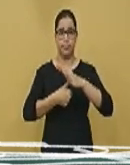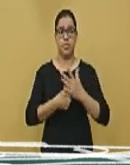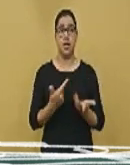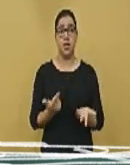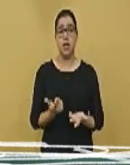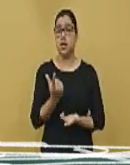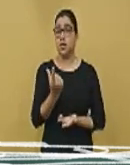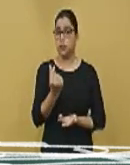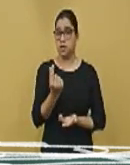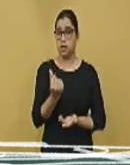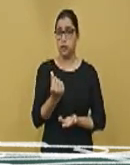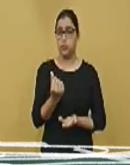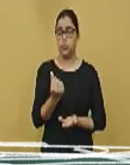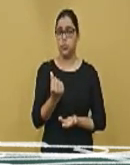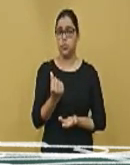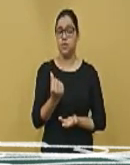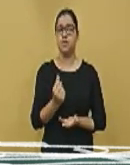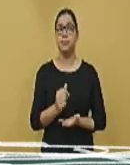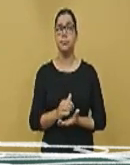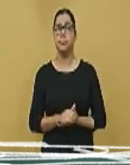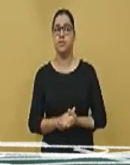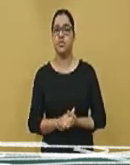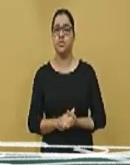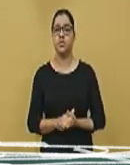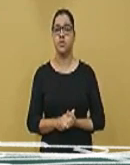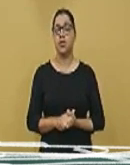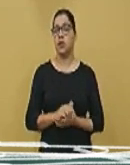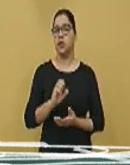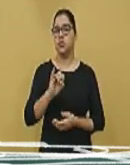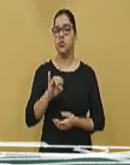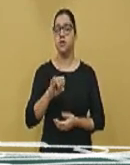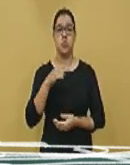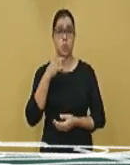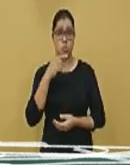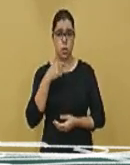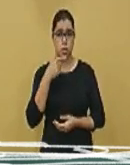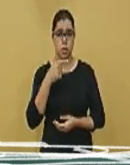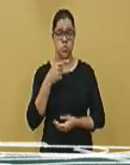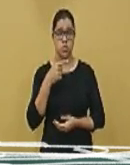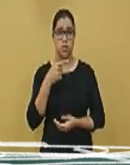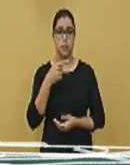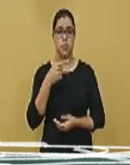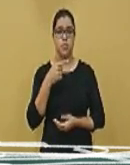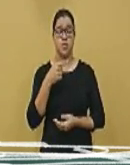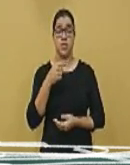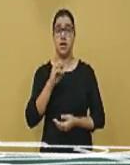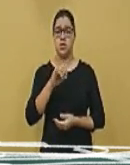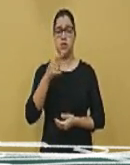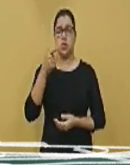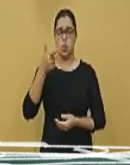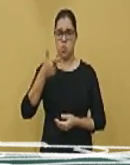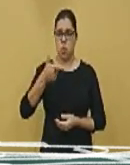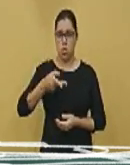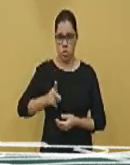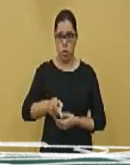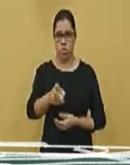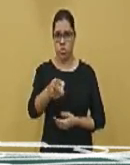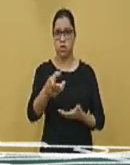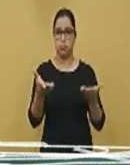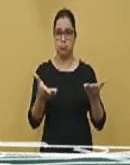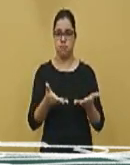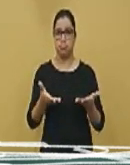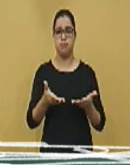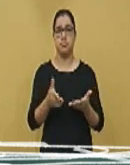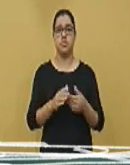emendas parlamentares que nós ainda temos, se eu não conseguir o próximo ser reeleita, o próximo reitor vai ter que ir atrás de Brasília,